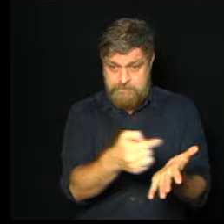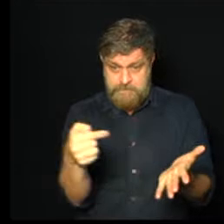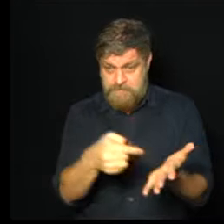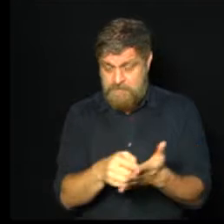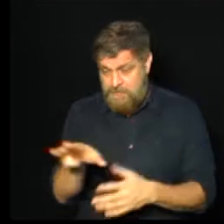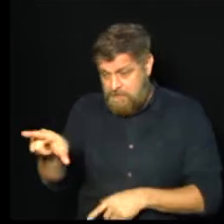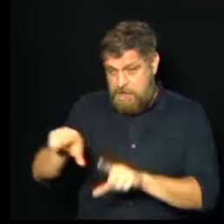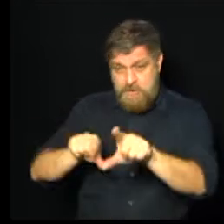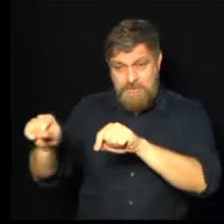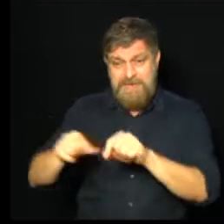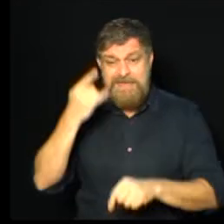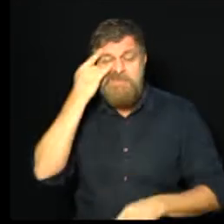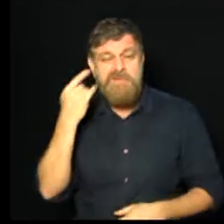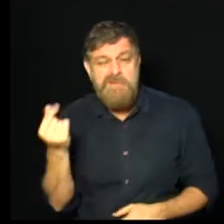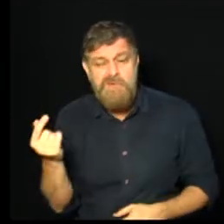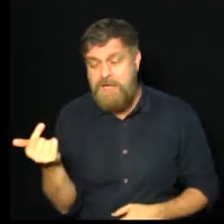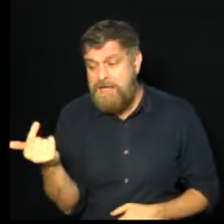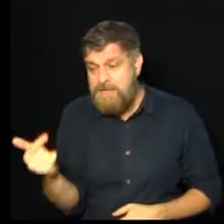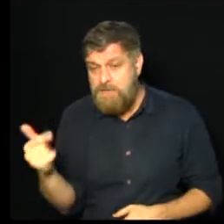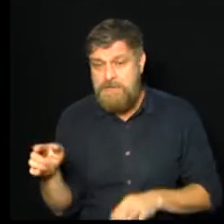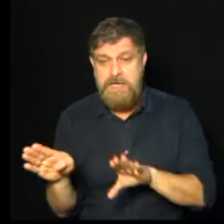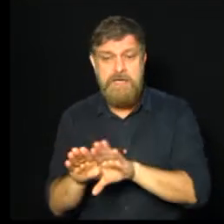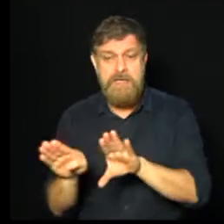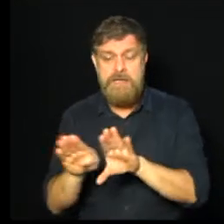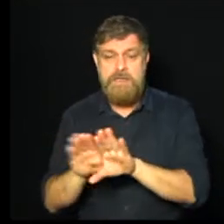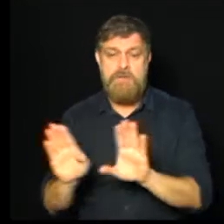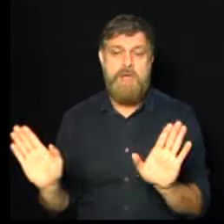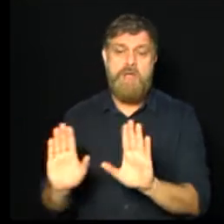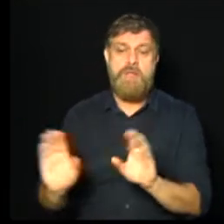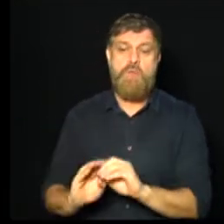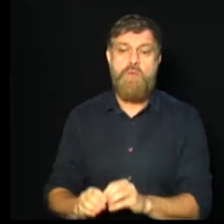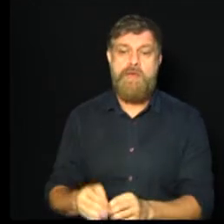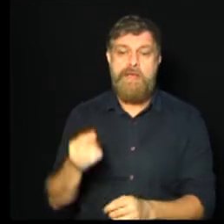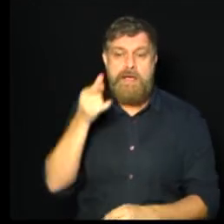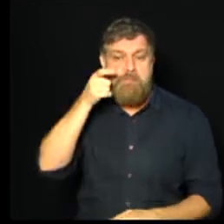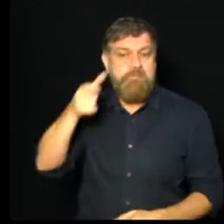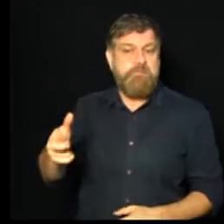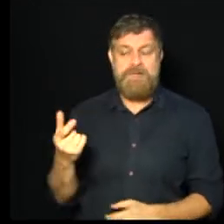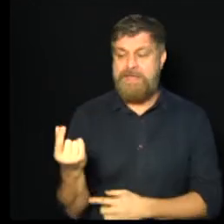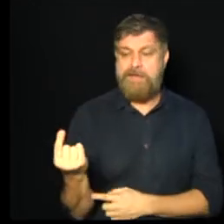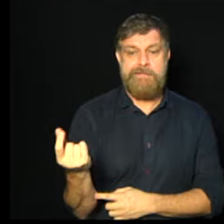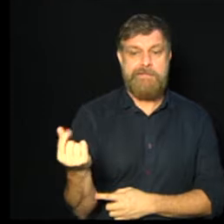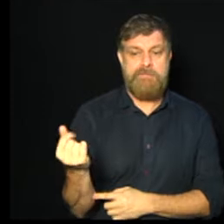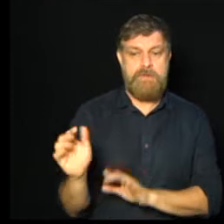entidades filantrópicas e às sem fins lucrativos.